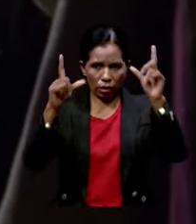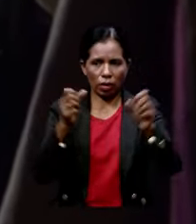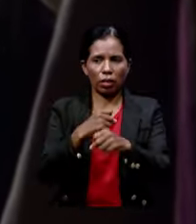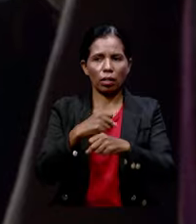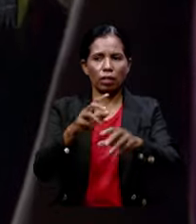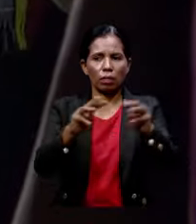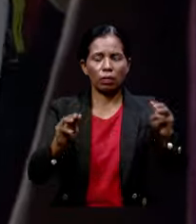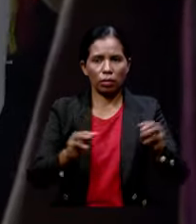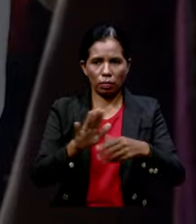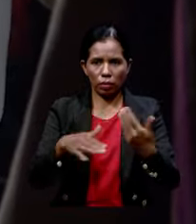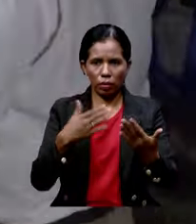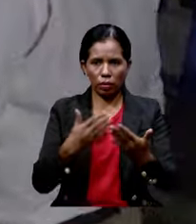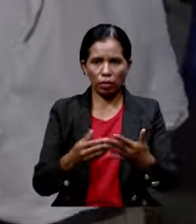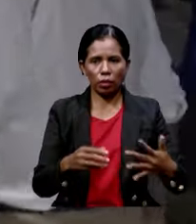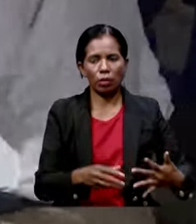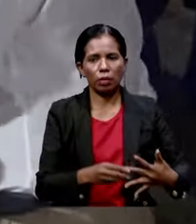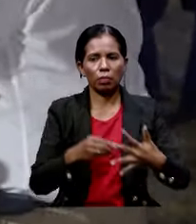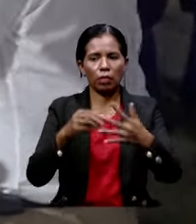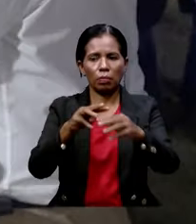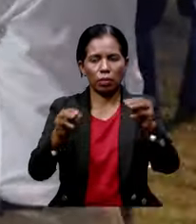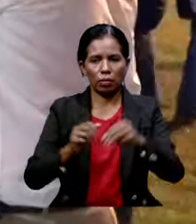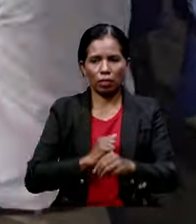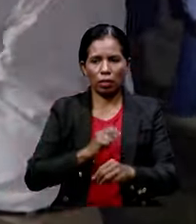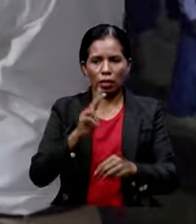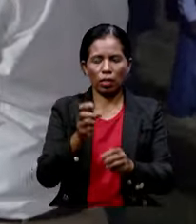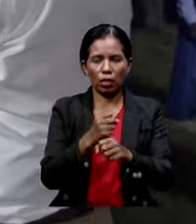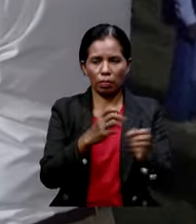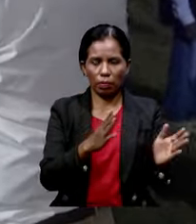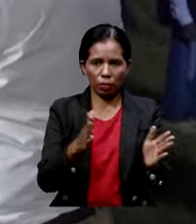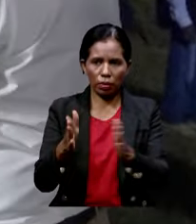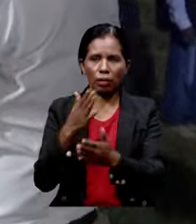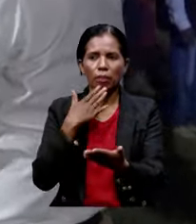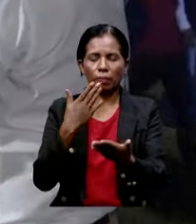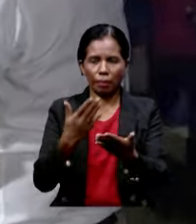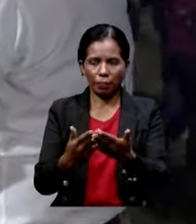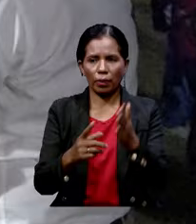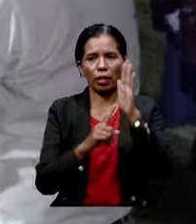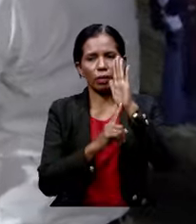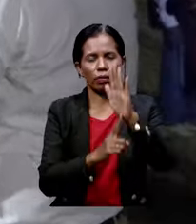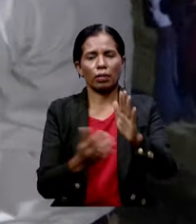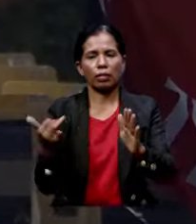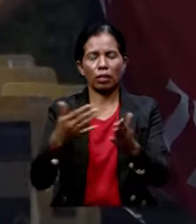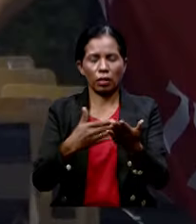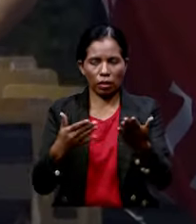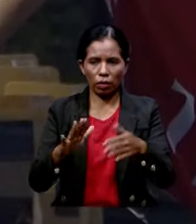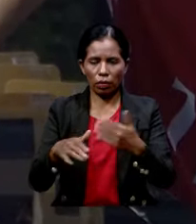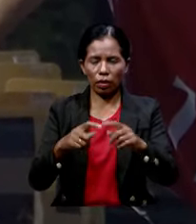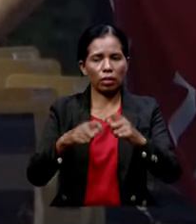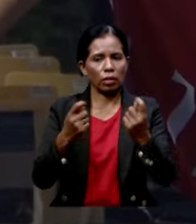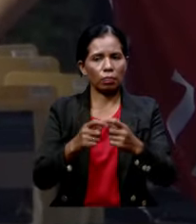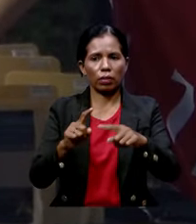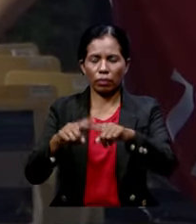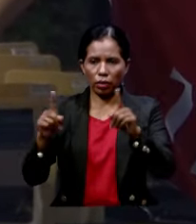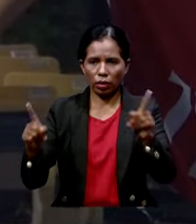he munisipi hotu-hotu no liu-liu komunidade iha munisipi Aileu halo perparasang ne bediak no hatu duduni produto lokal sira tipu oi-oin ho